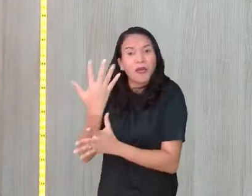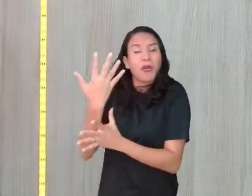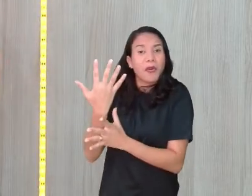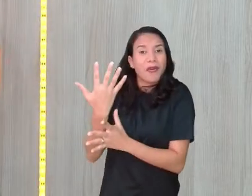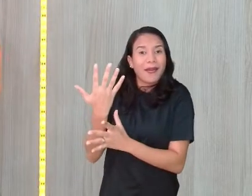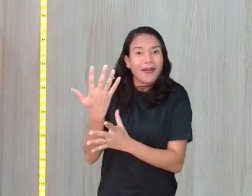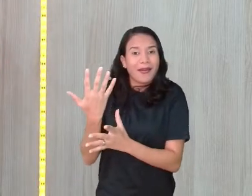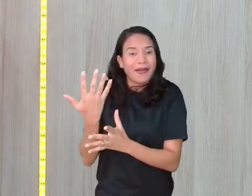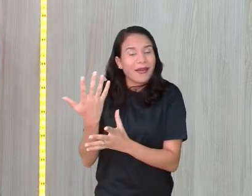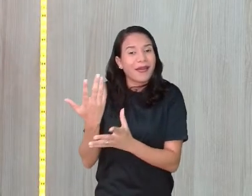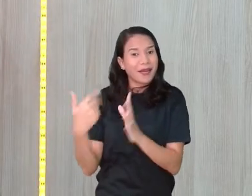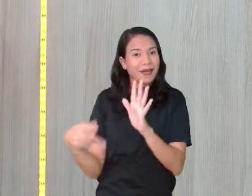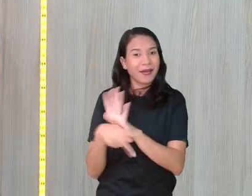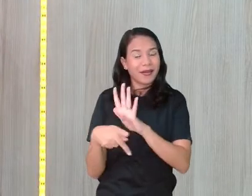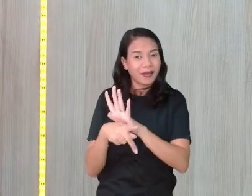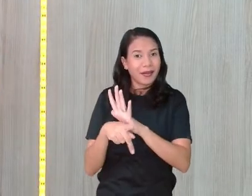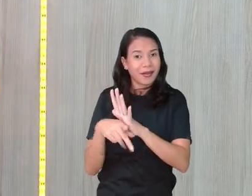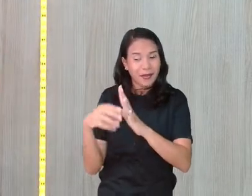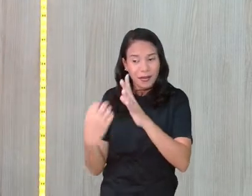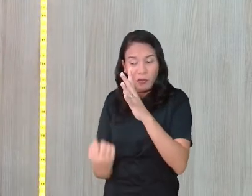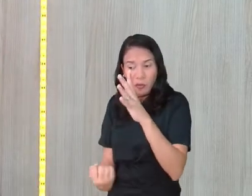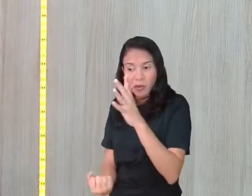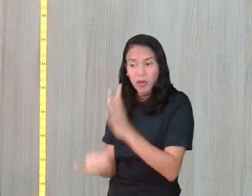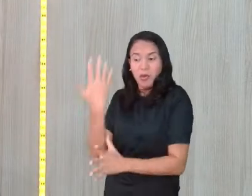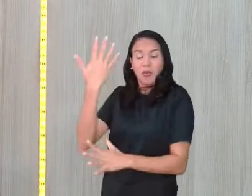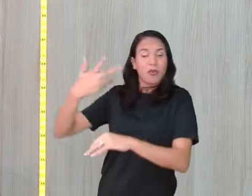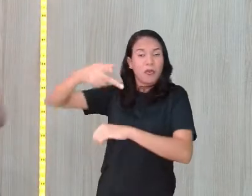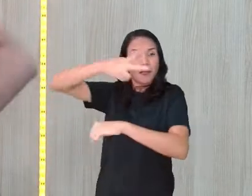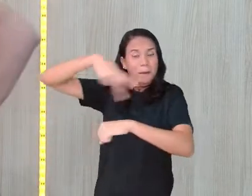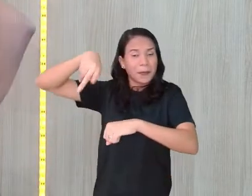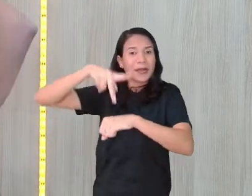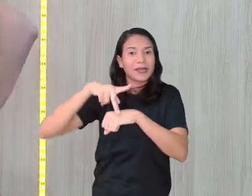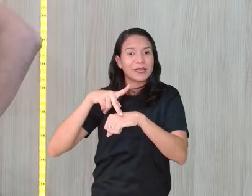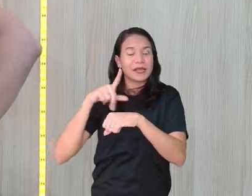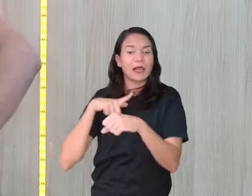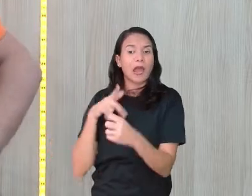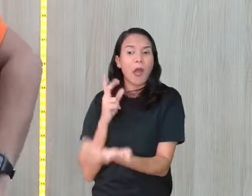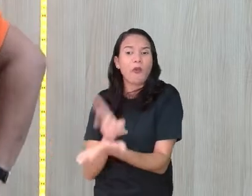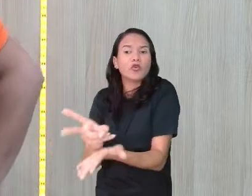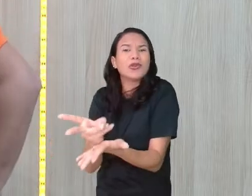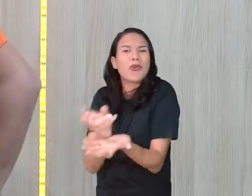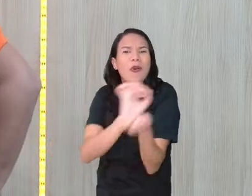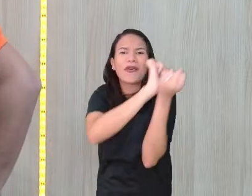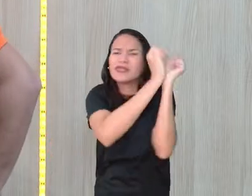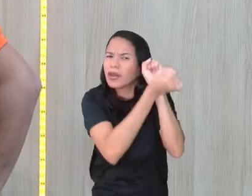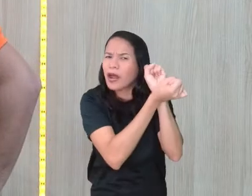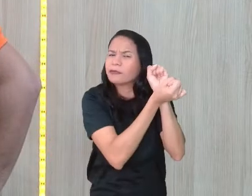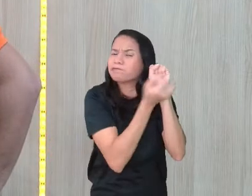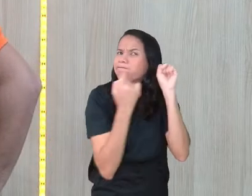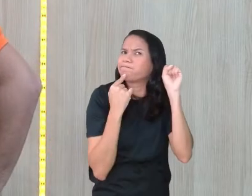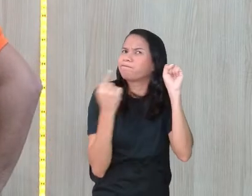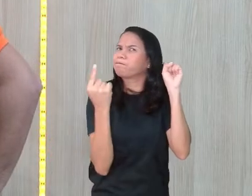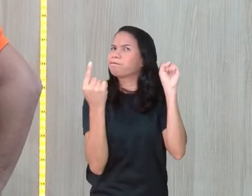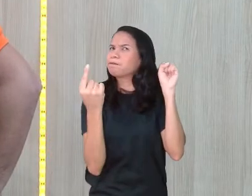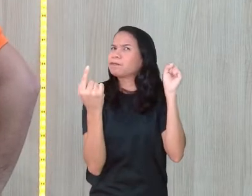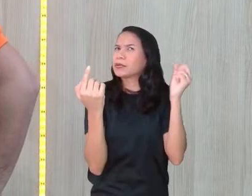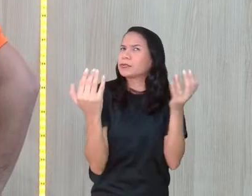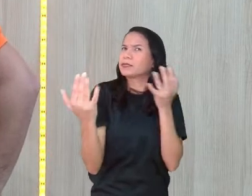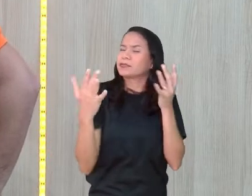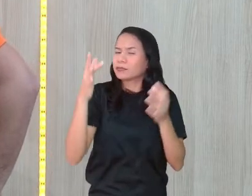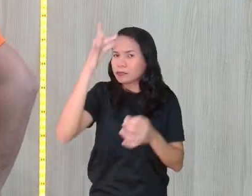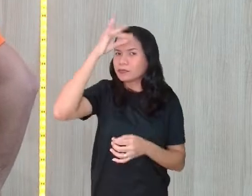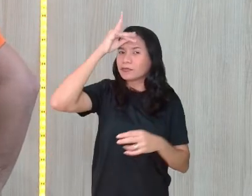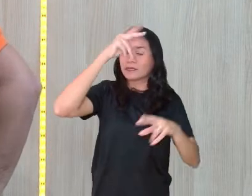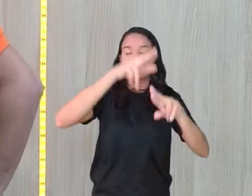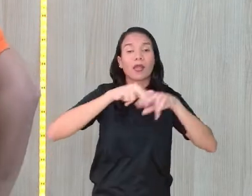poesia, né? Quando nasceu a nação, se manteve a escravidão, né? Esse verso aí fica na memória.